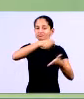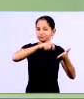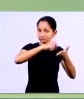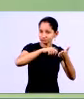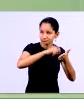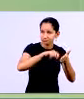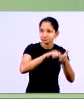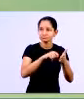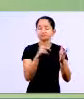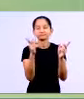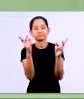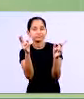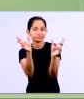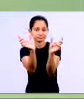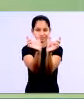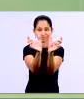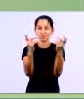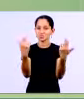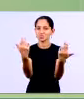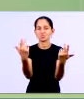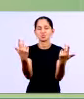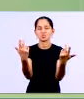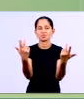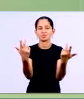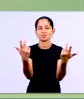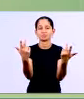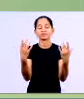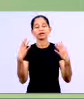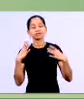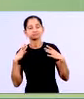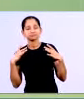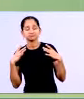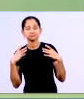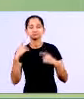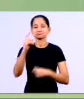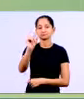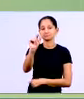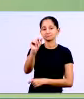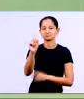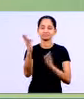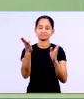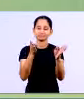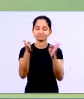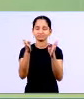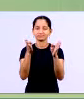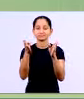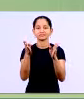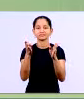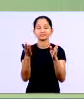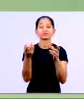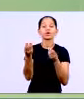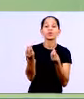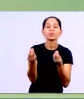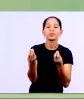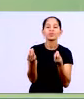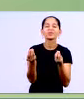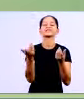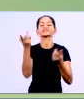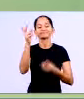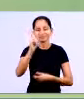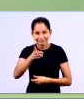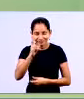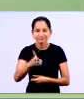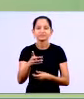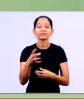tanto acadêmico como acadêmico. Cômodo ou cômodo, econômico, econômico, gênero, gênero. Para